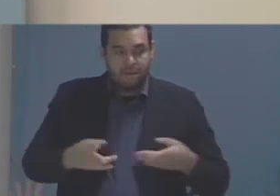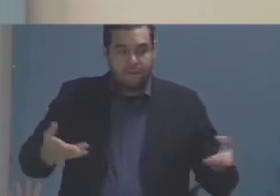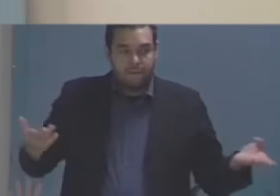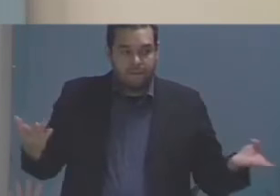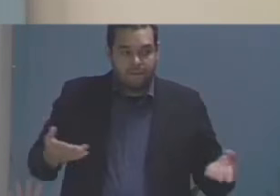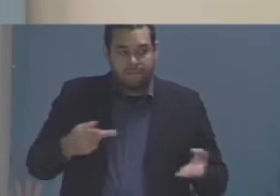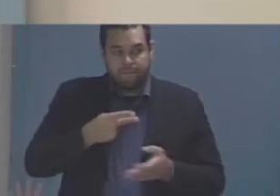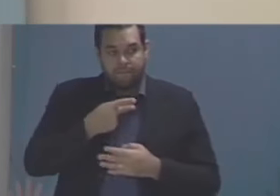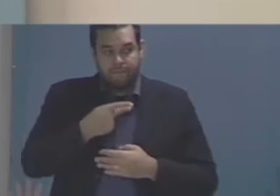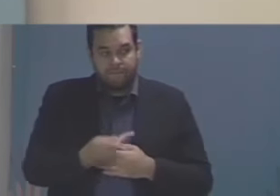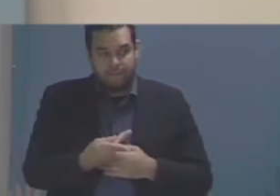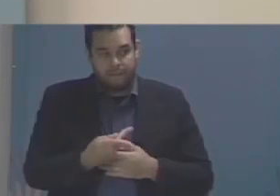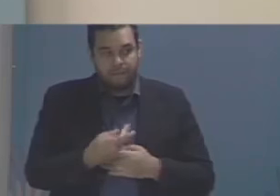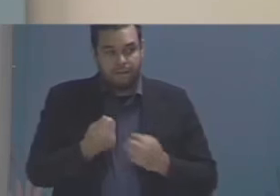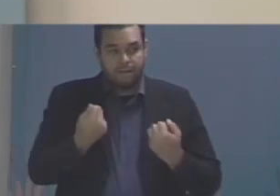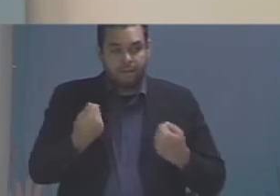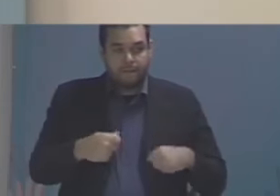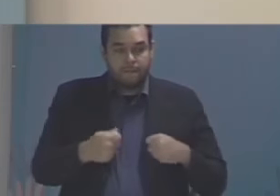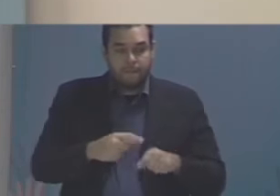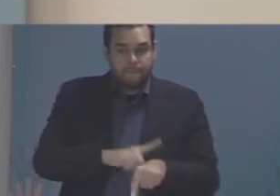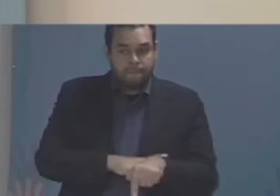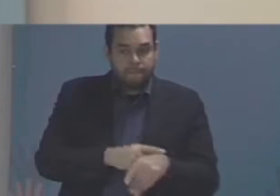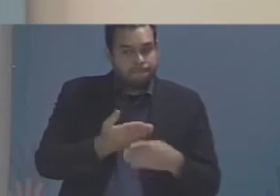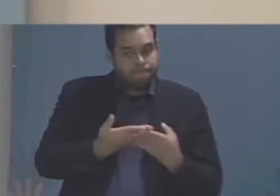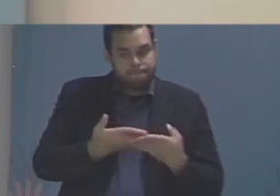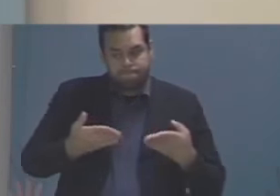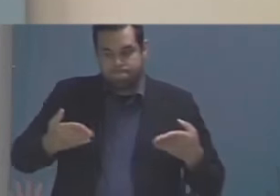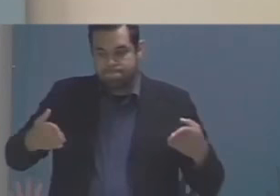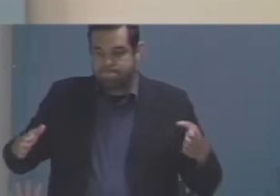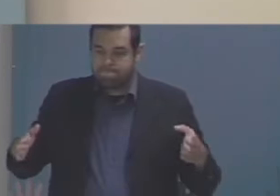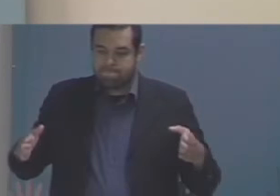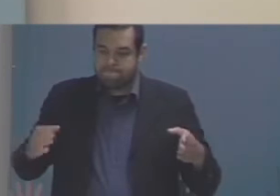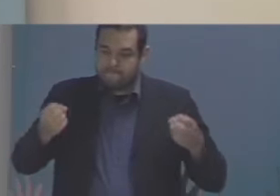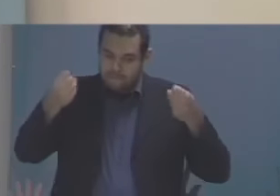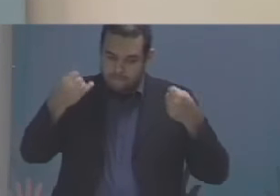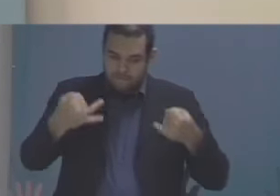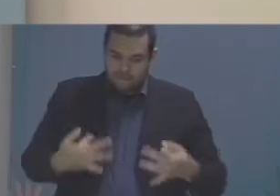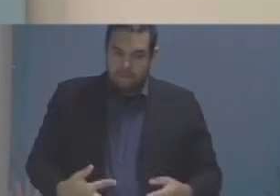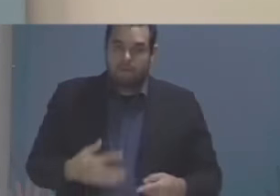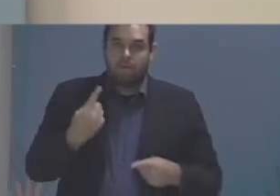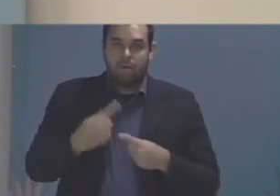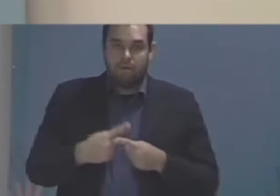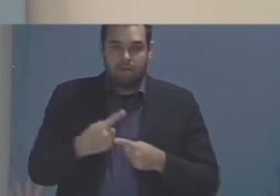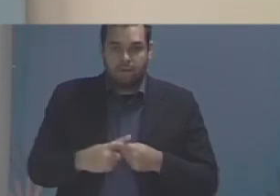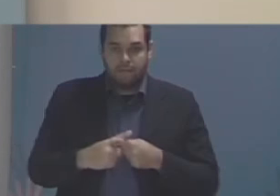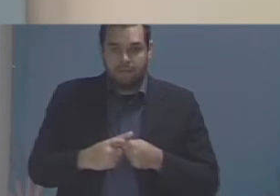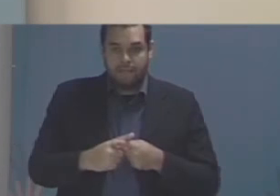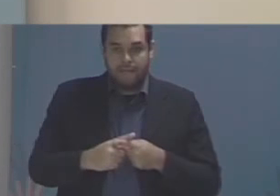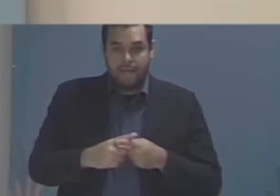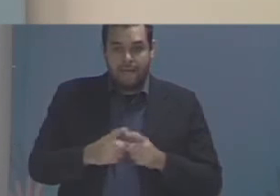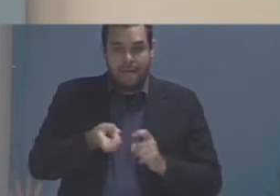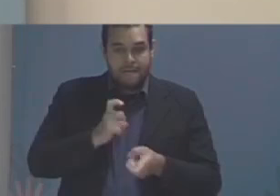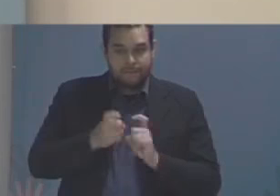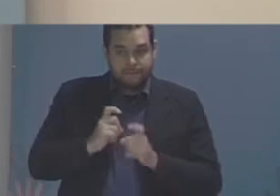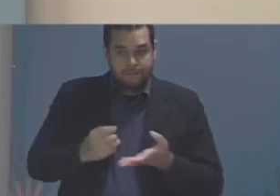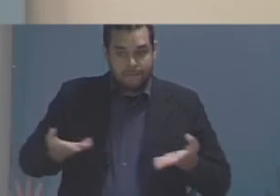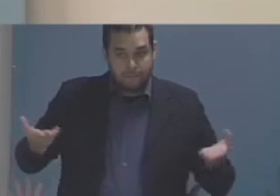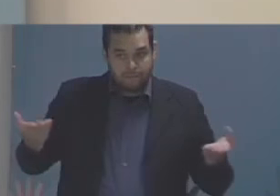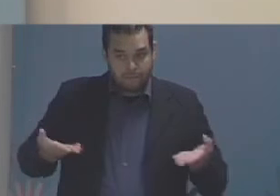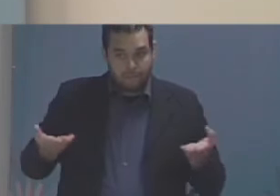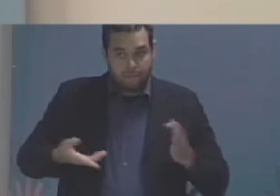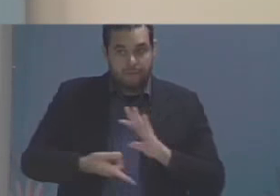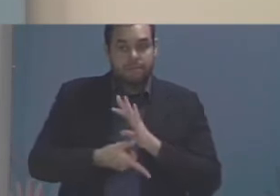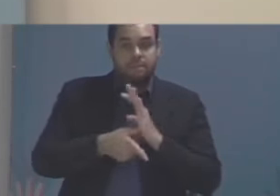momento, acho que você vai ter um espaço público enorme para explicar o motivo pelo qual, nessa gestão de agora e na gestão